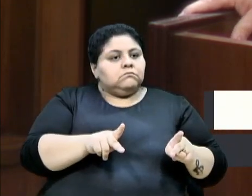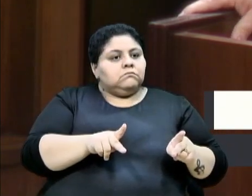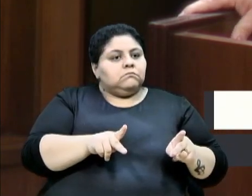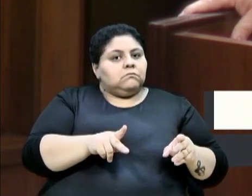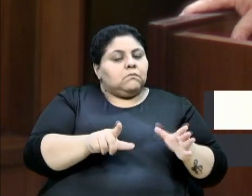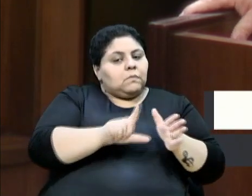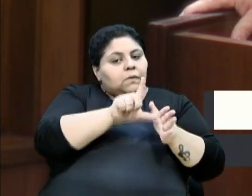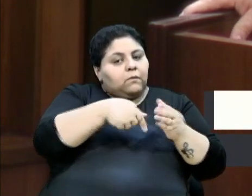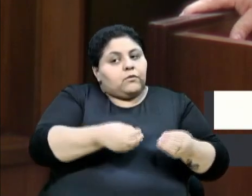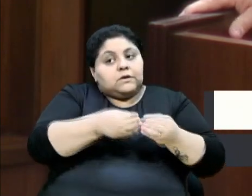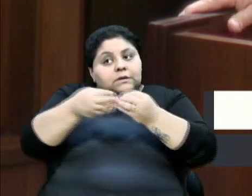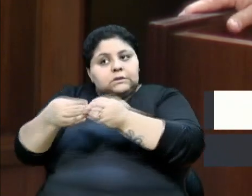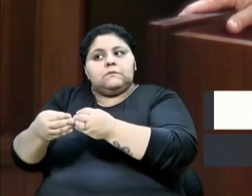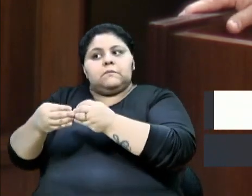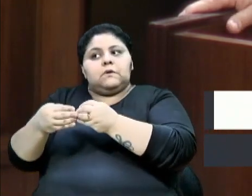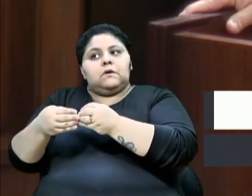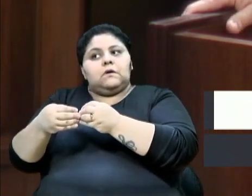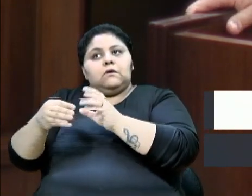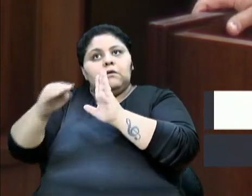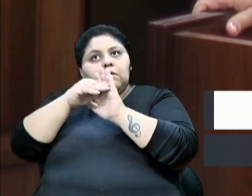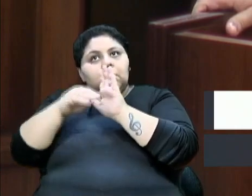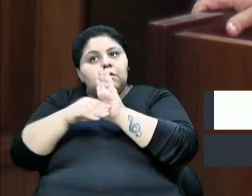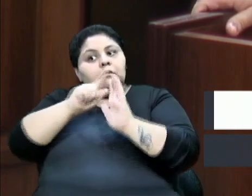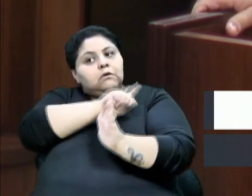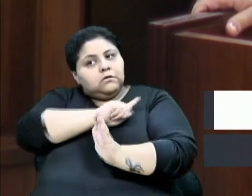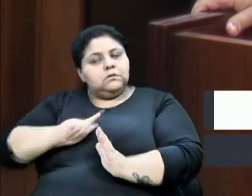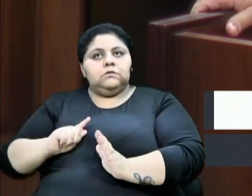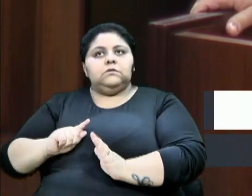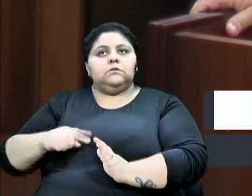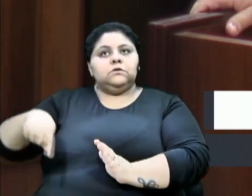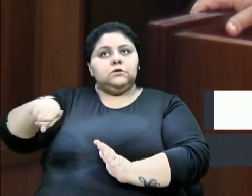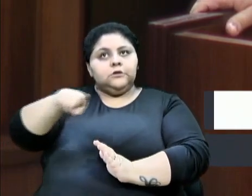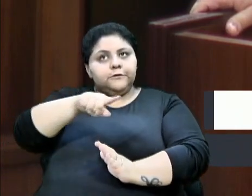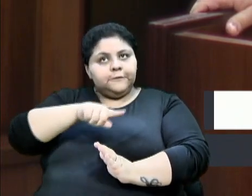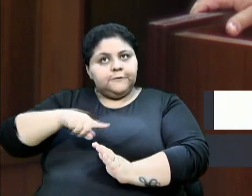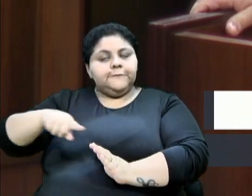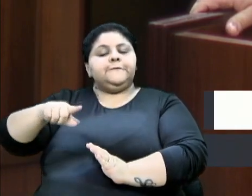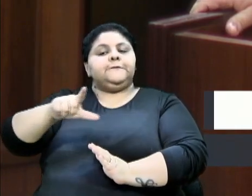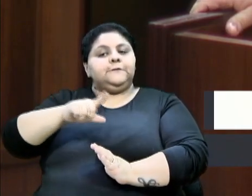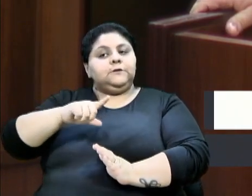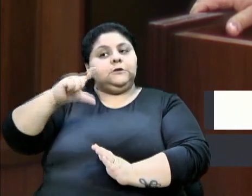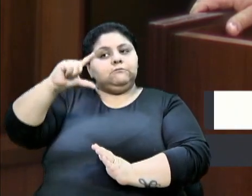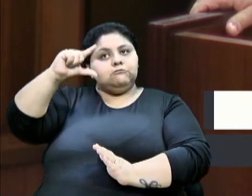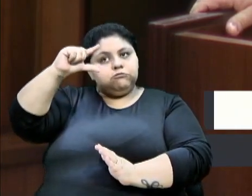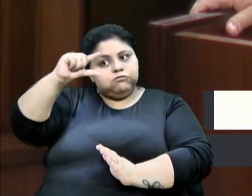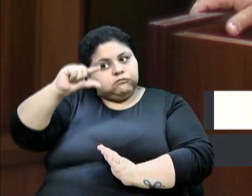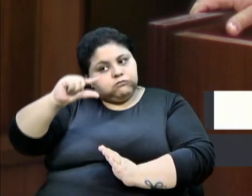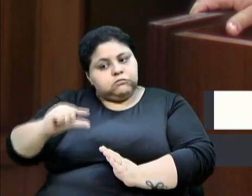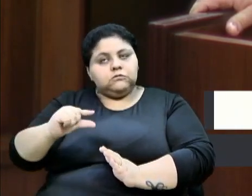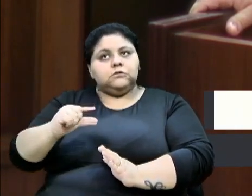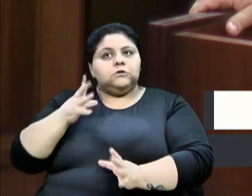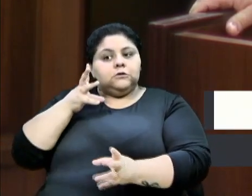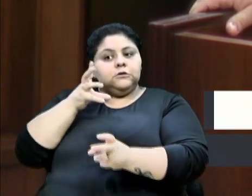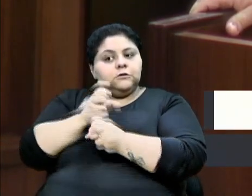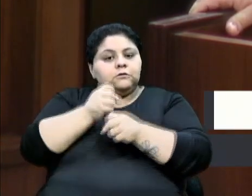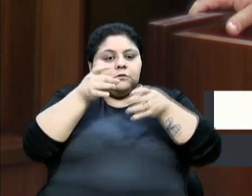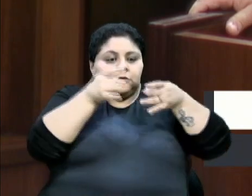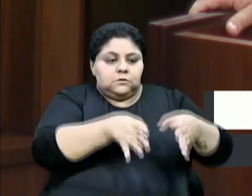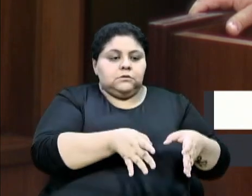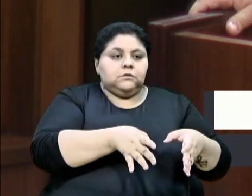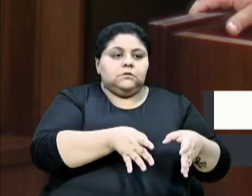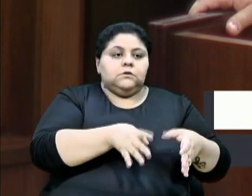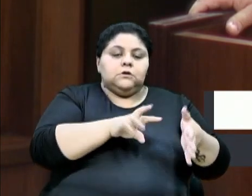que as pessoas que querem adotar um cachorro hoje vão acessar? No site da Prefeitura? No Facebook da Prefeitura? No Alô Caxias? Aonde que as